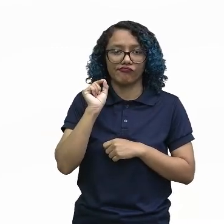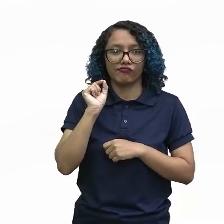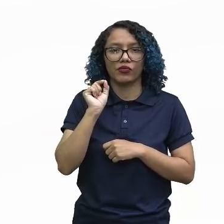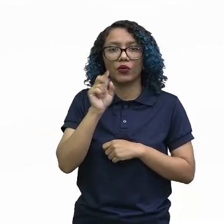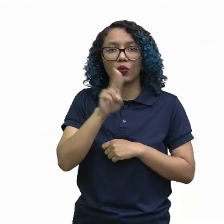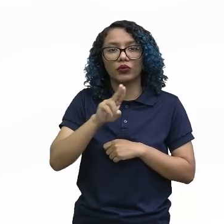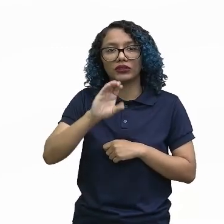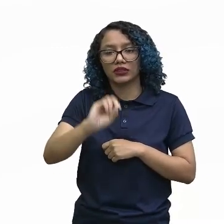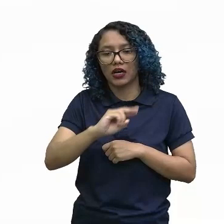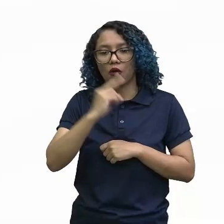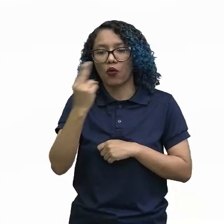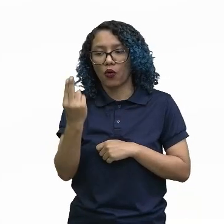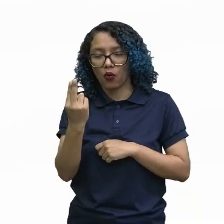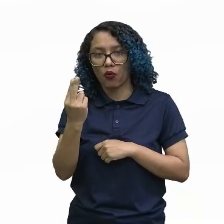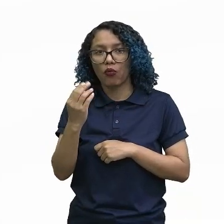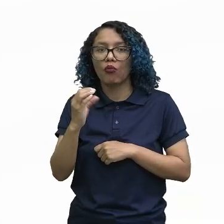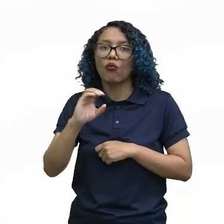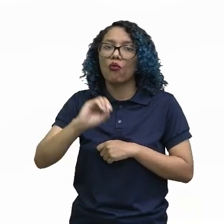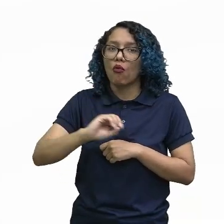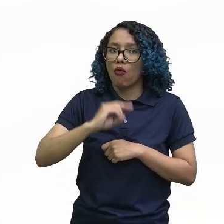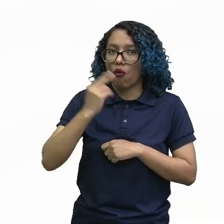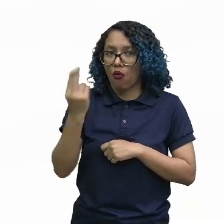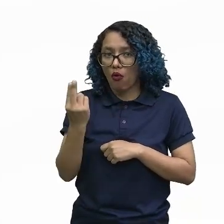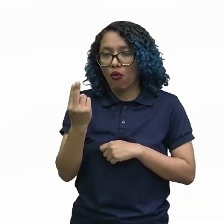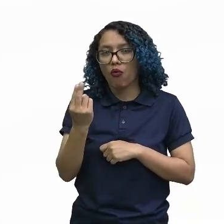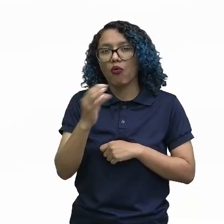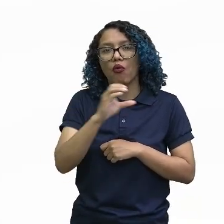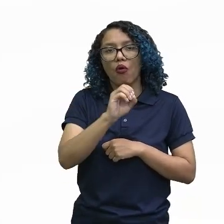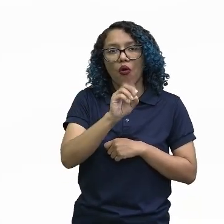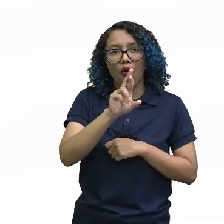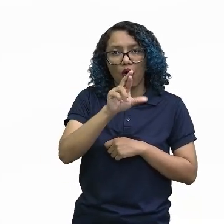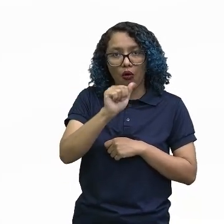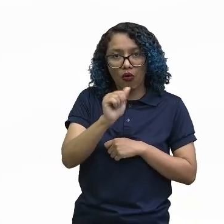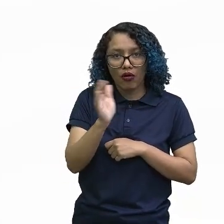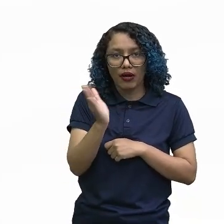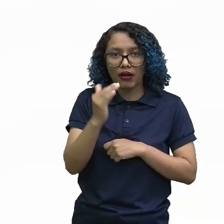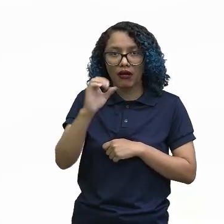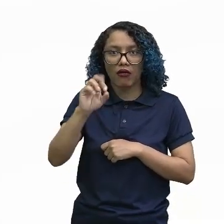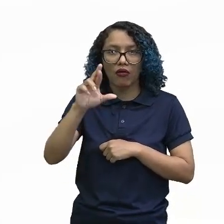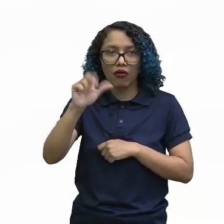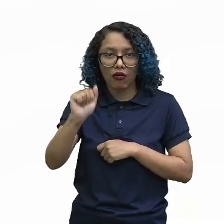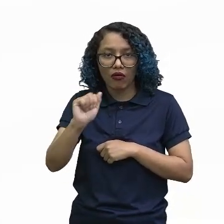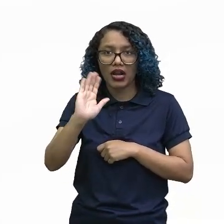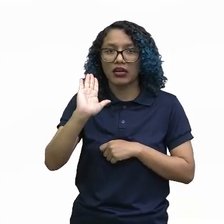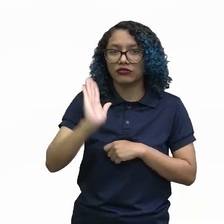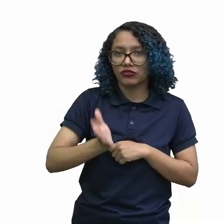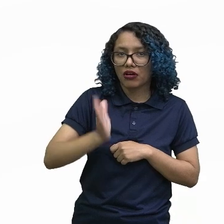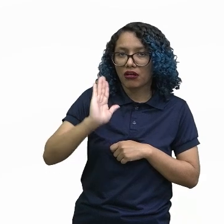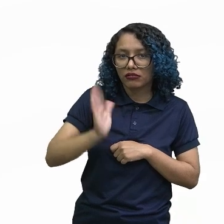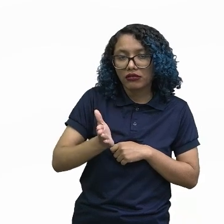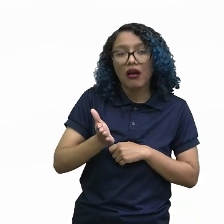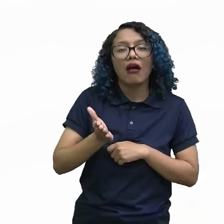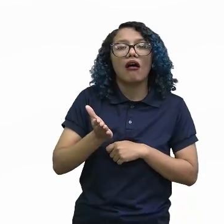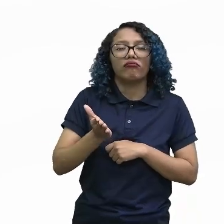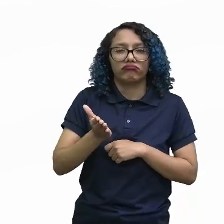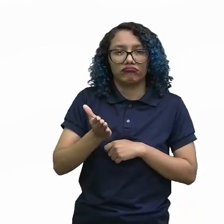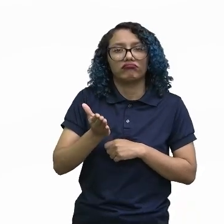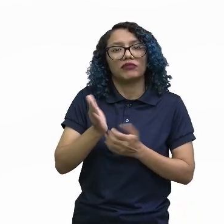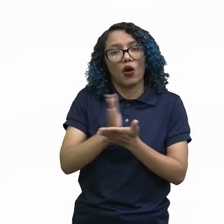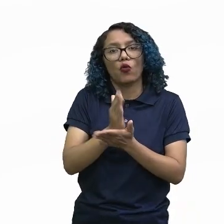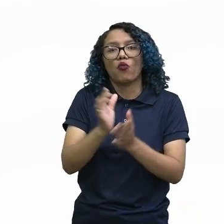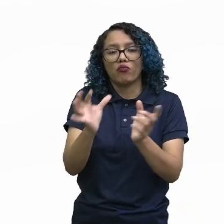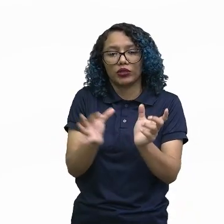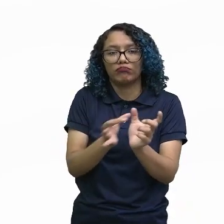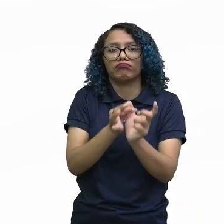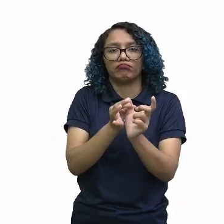pelo ou ora, o já. Então, essas são as conjunções que podem